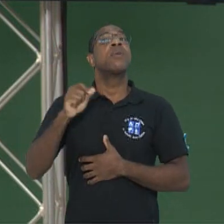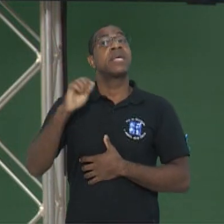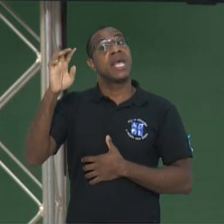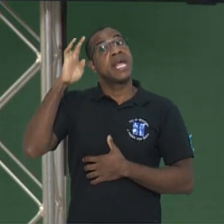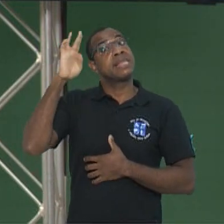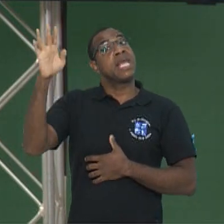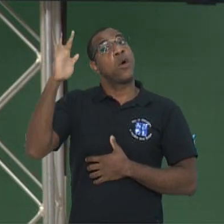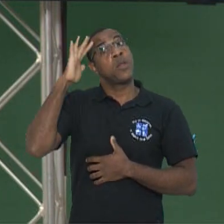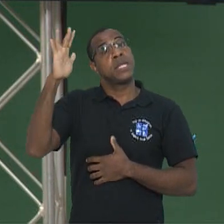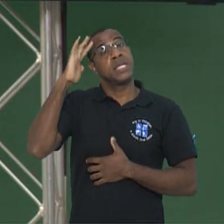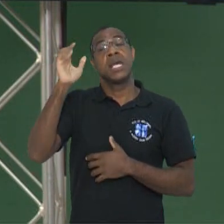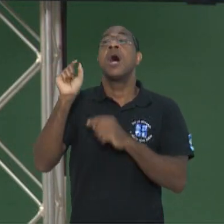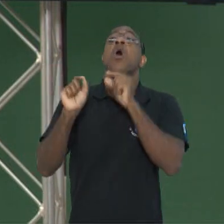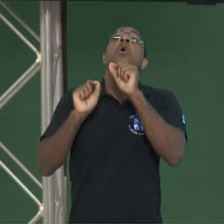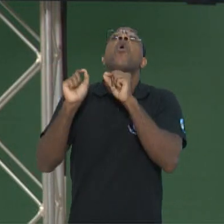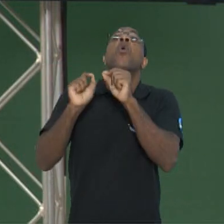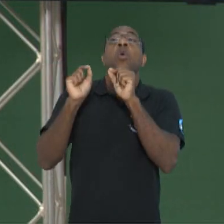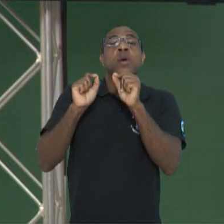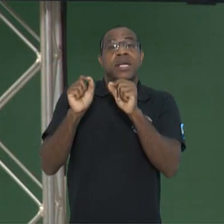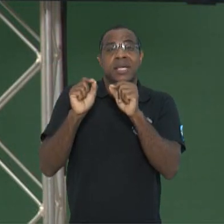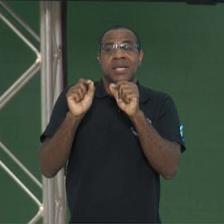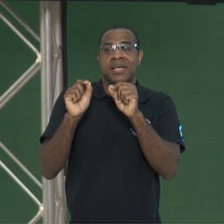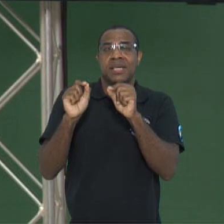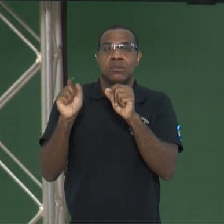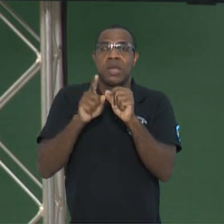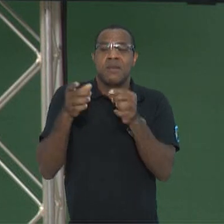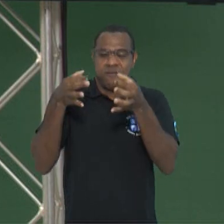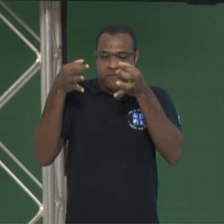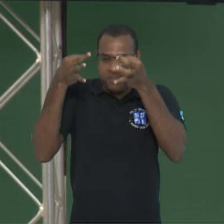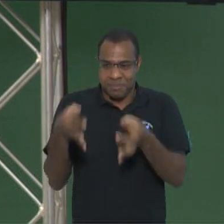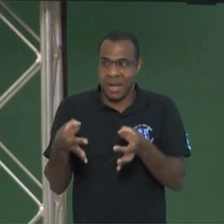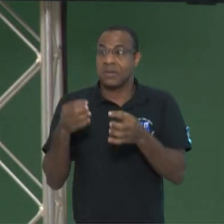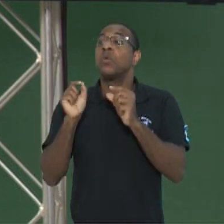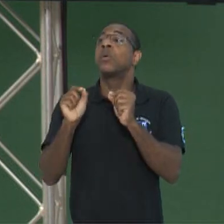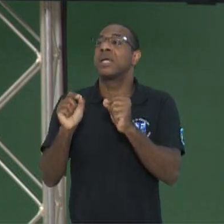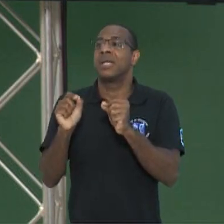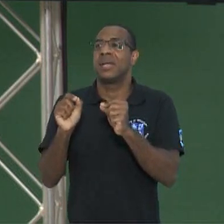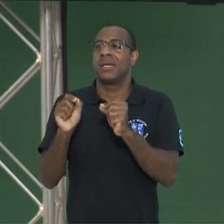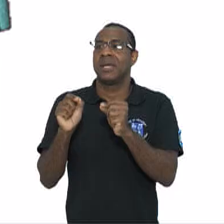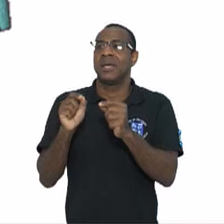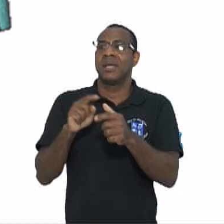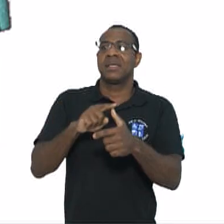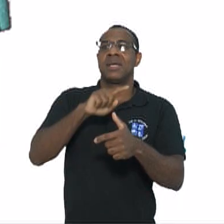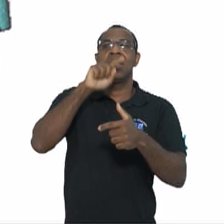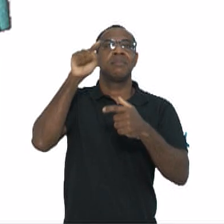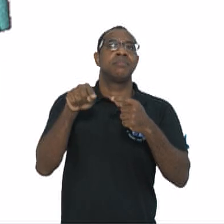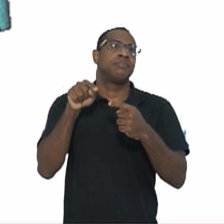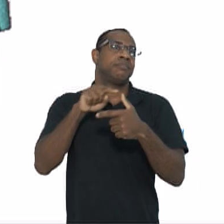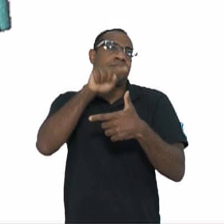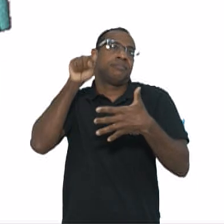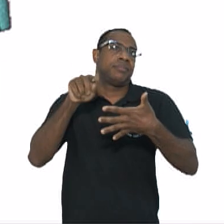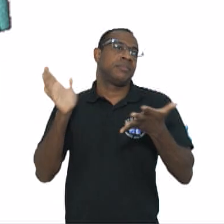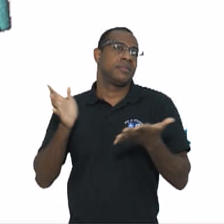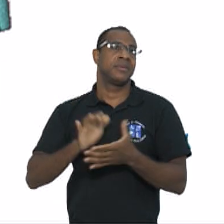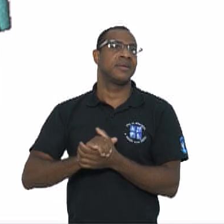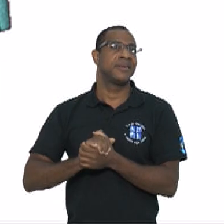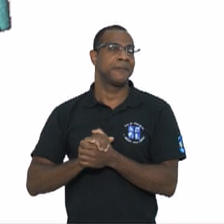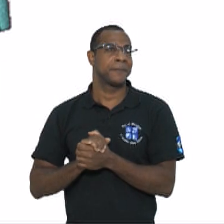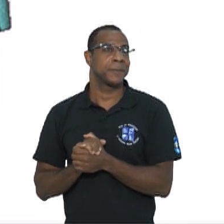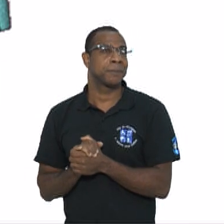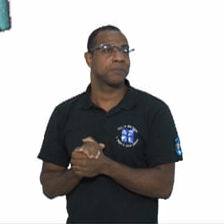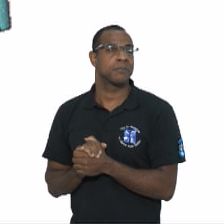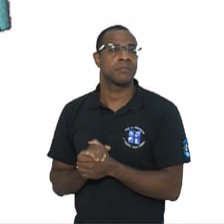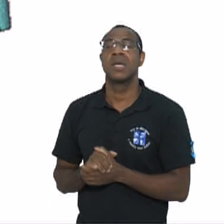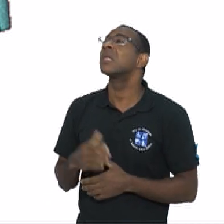ser levantadas, mas não pode se firmar com certeza que era uma coisa, ok? E aí, bora lá. O que vocês